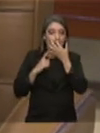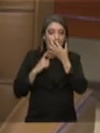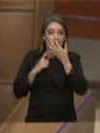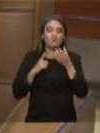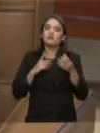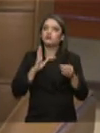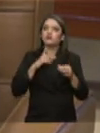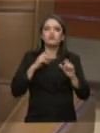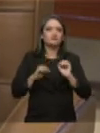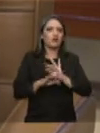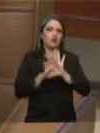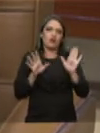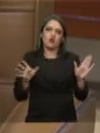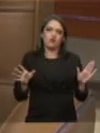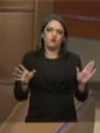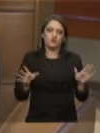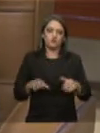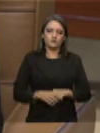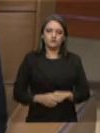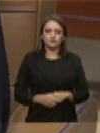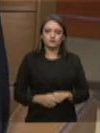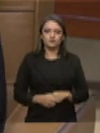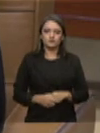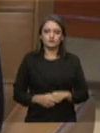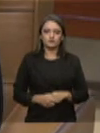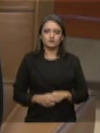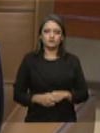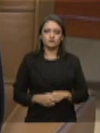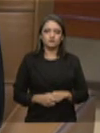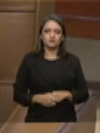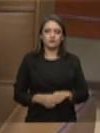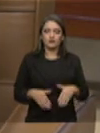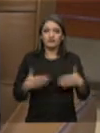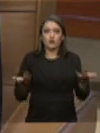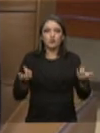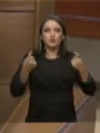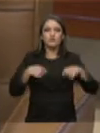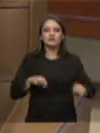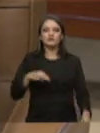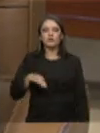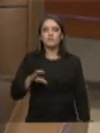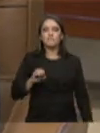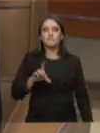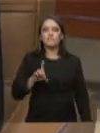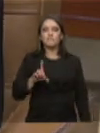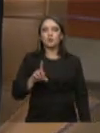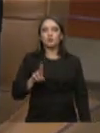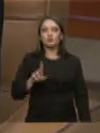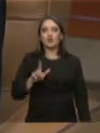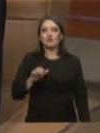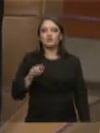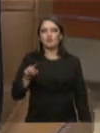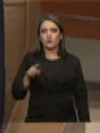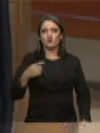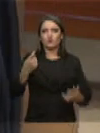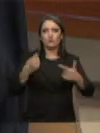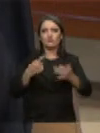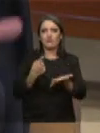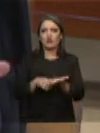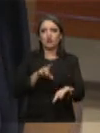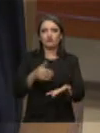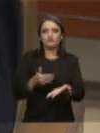claro em relação a isso. Isso já dispensa modulação de efeito. Portanto, é preciso, se estamos falando de